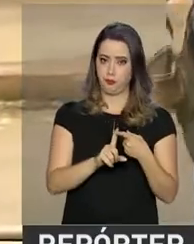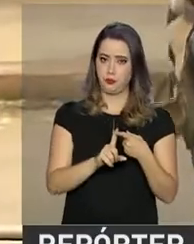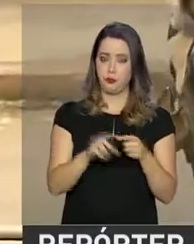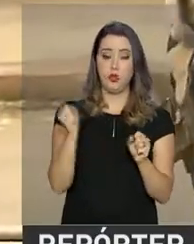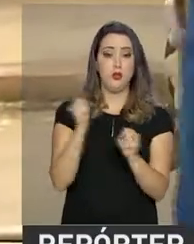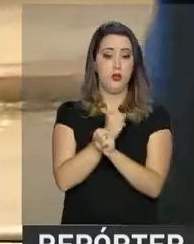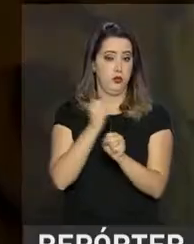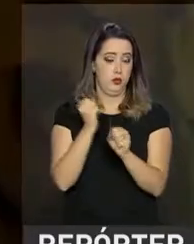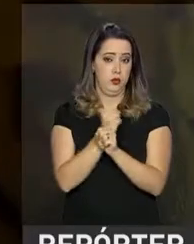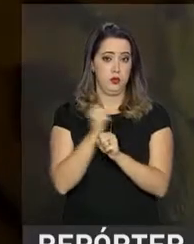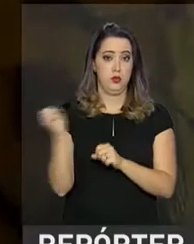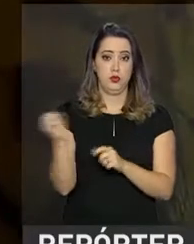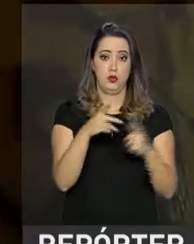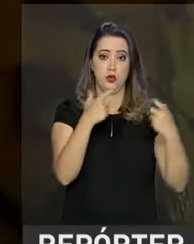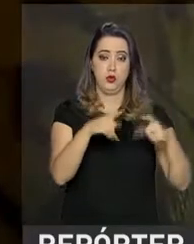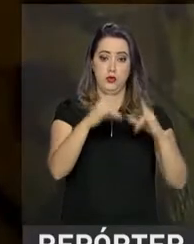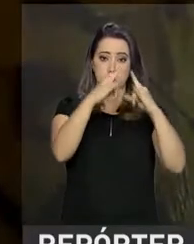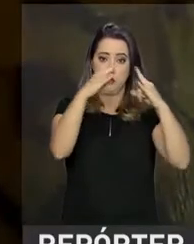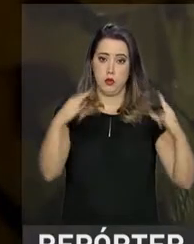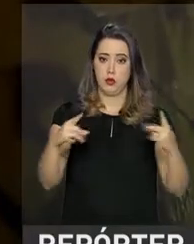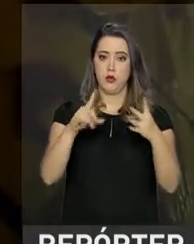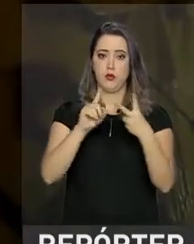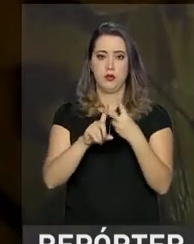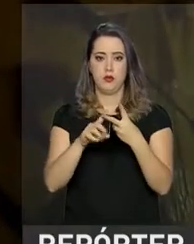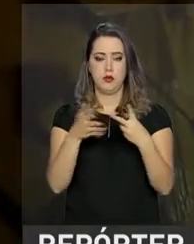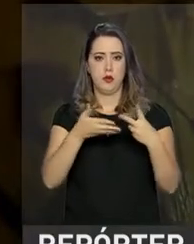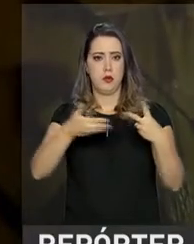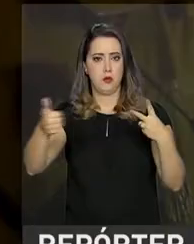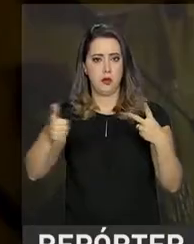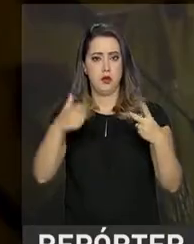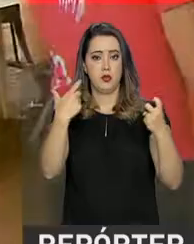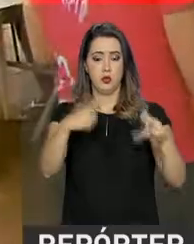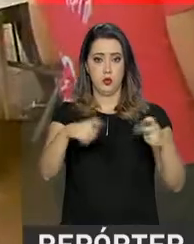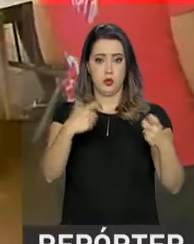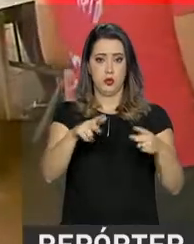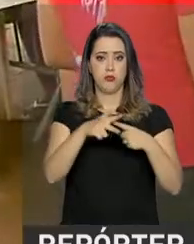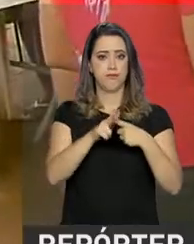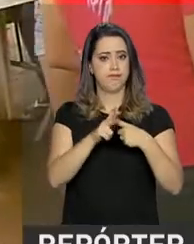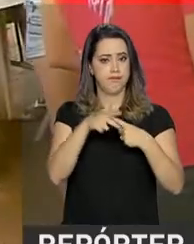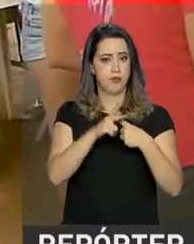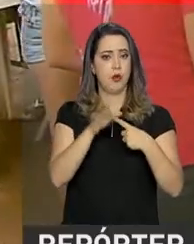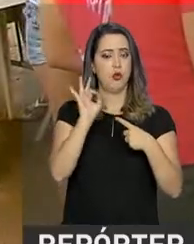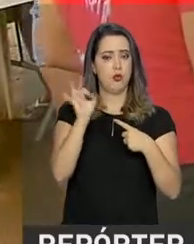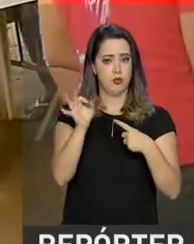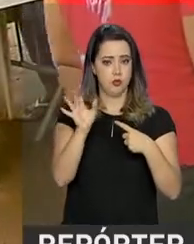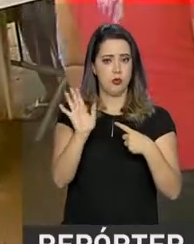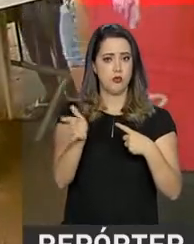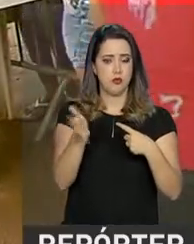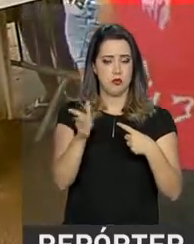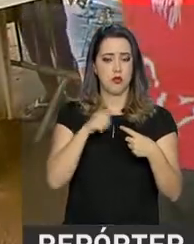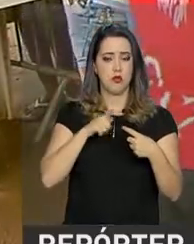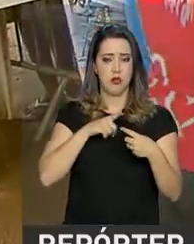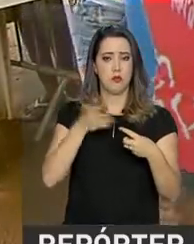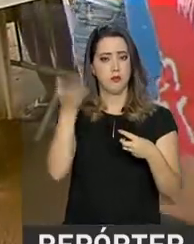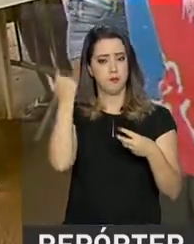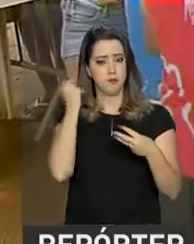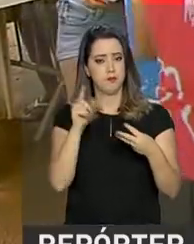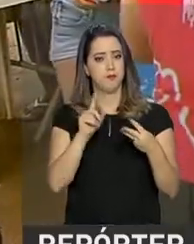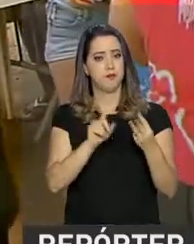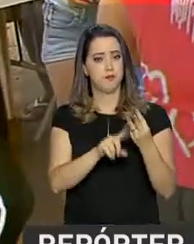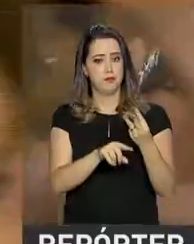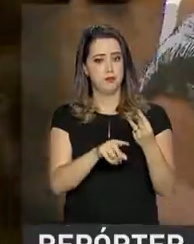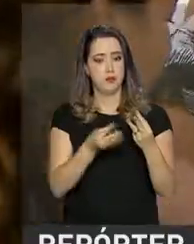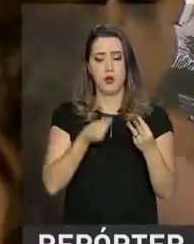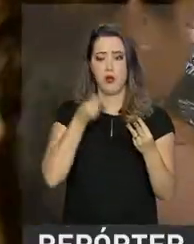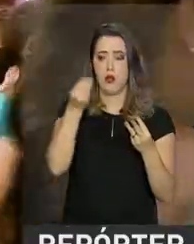construção de novos abrigos a melhoria da infraestrutura existente já em abrigos de antigos